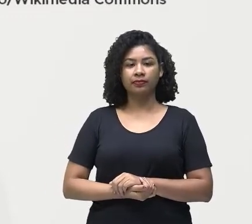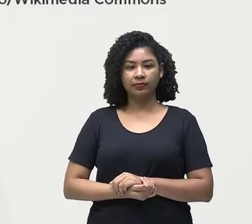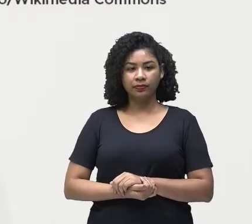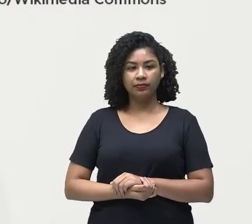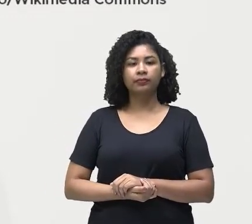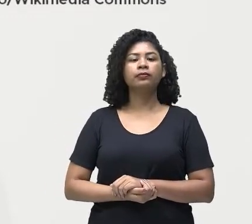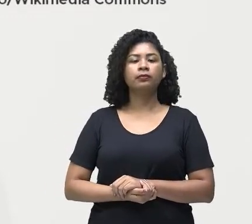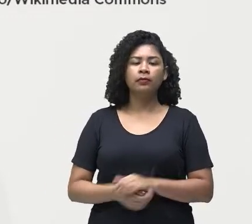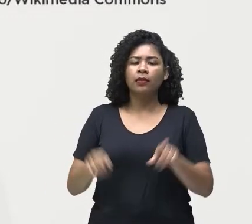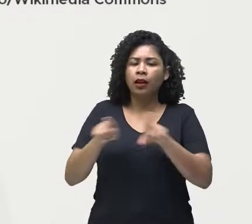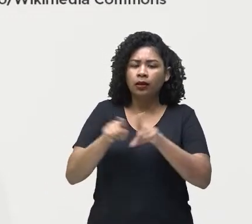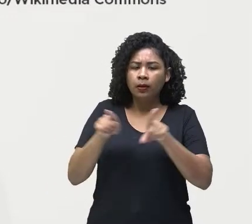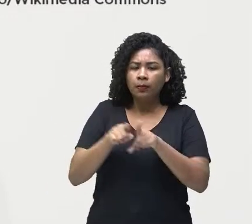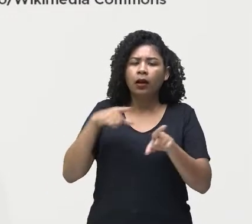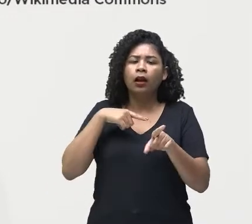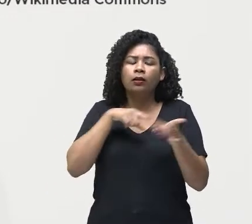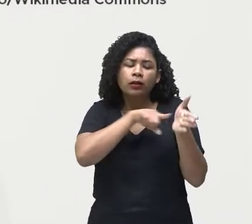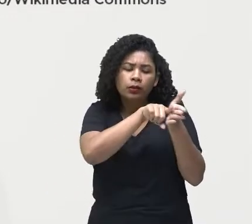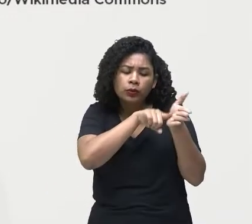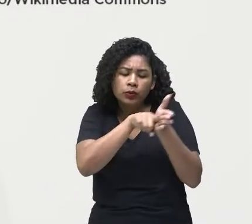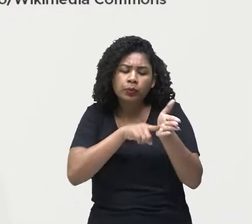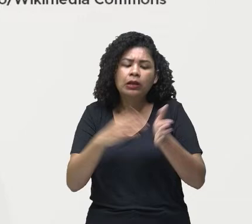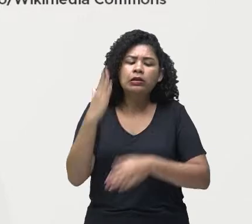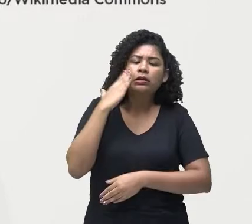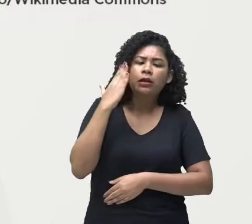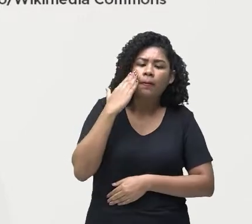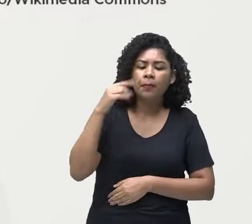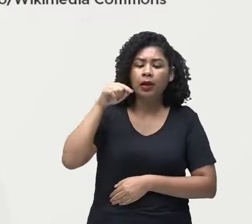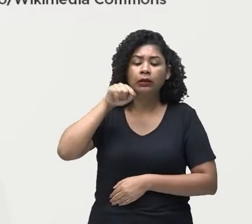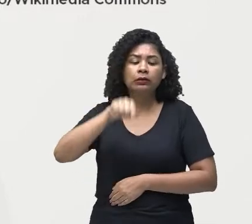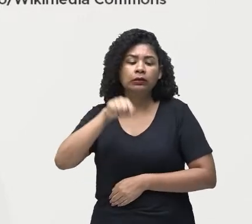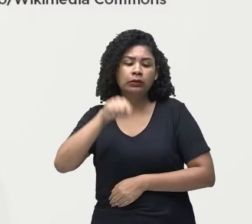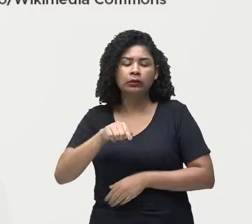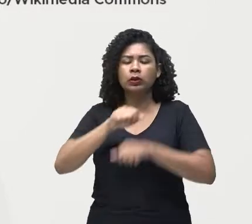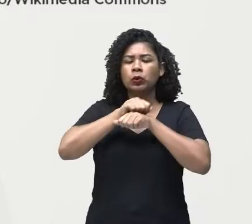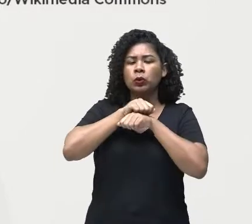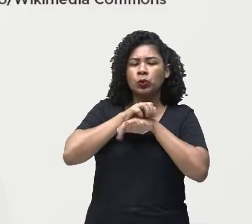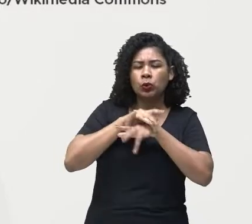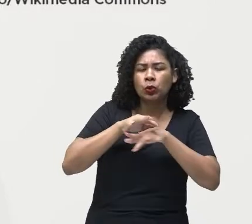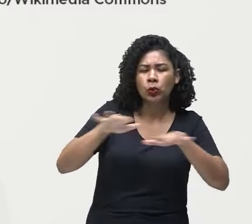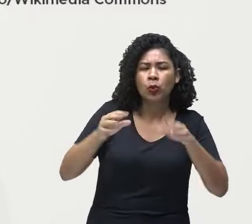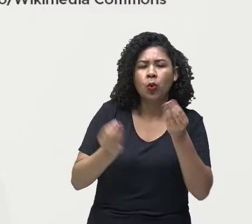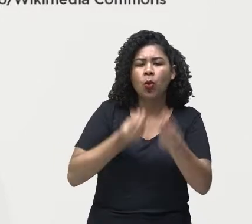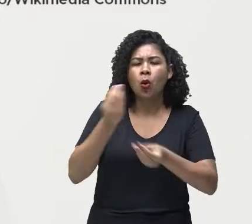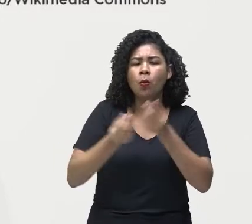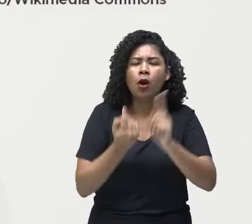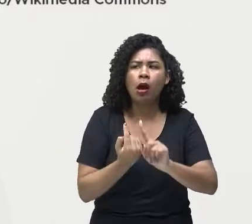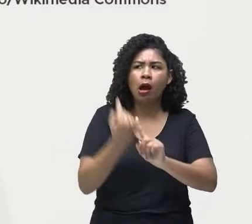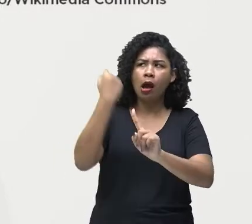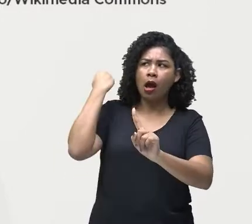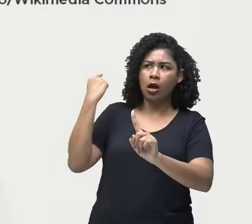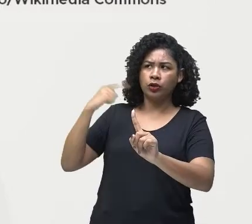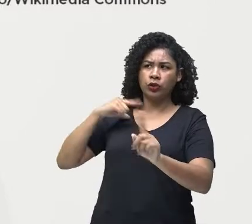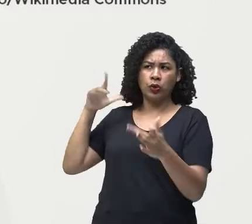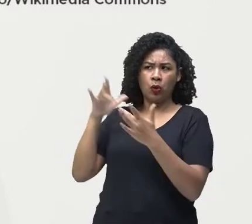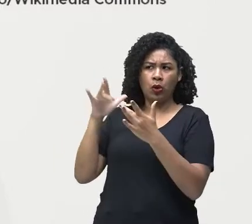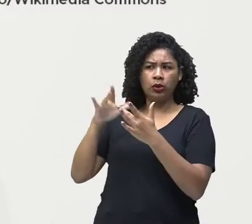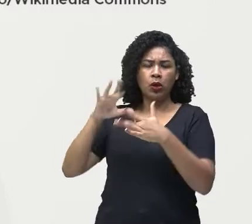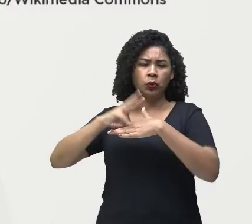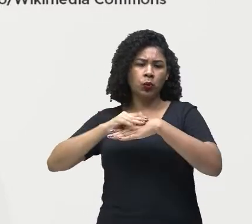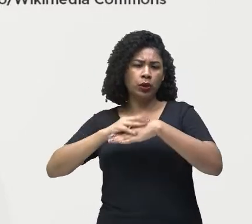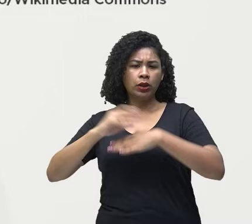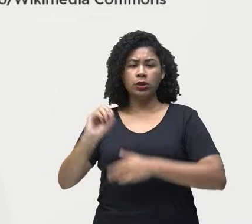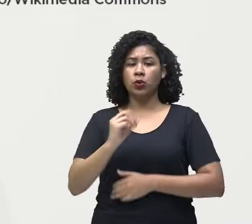Também é avaliado o tamanho e tipo de exposição anterior, quando se trata de